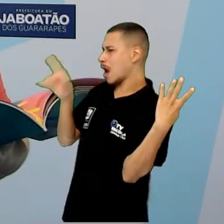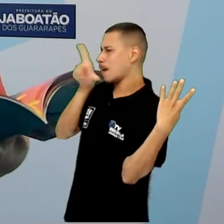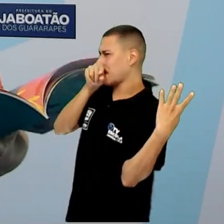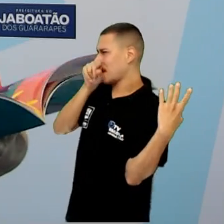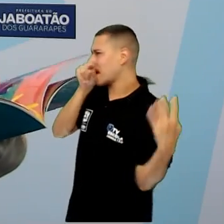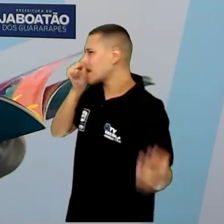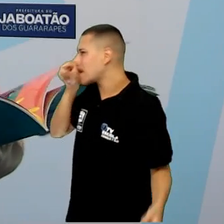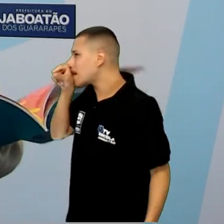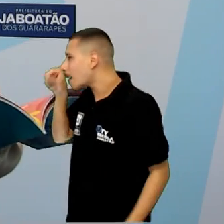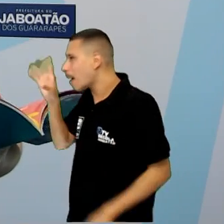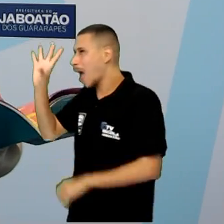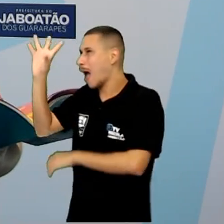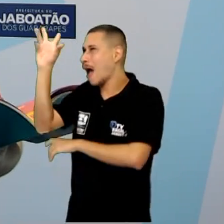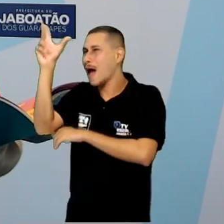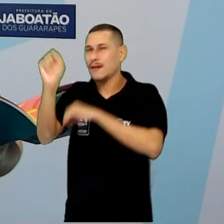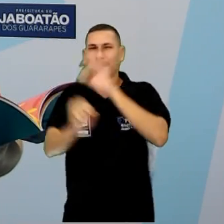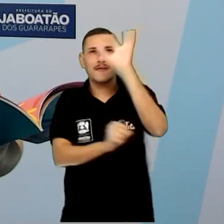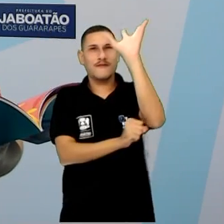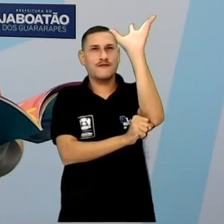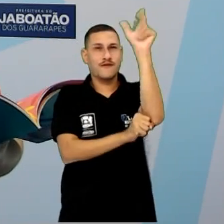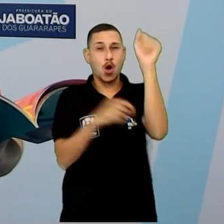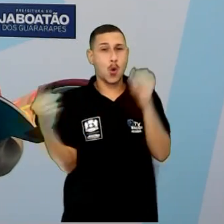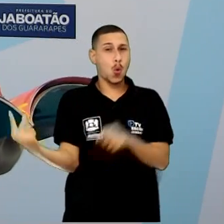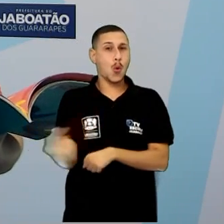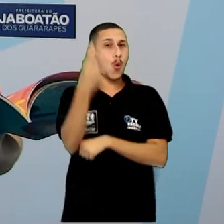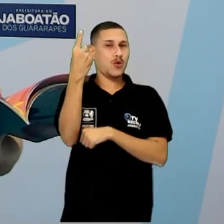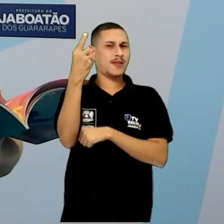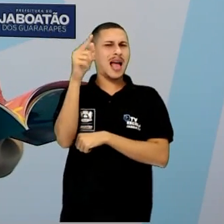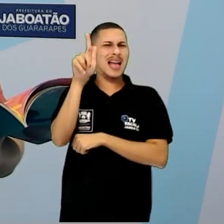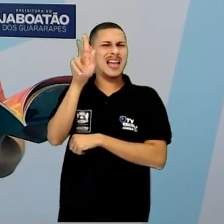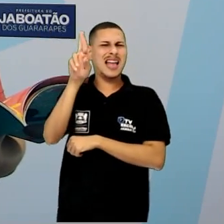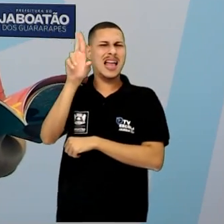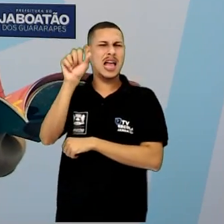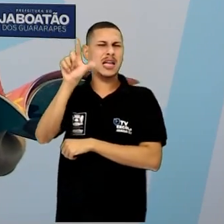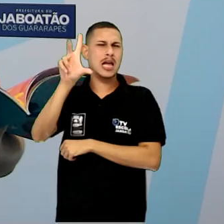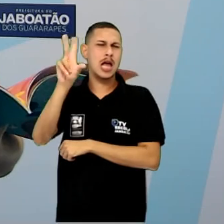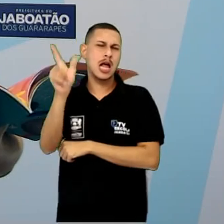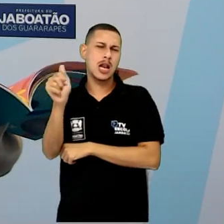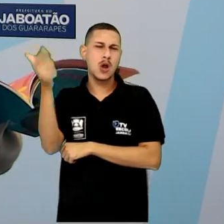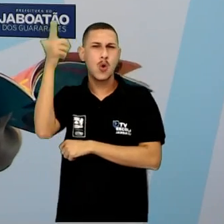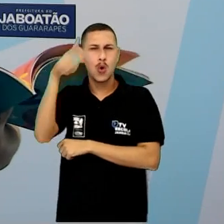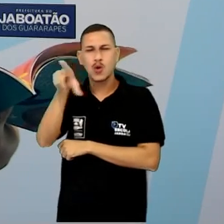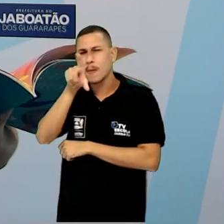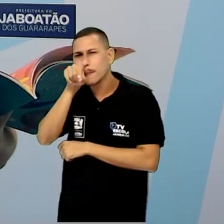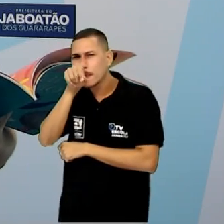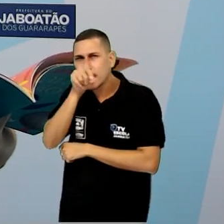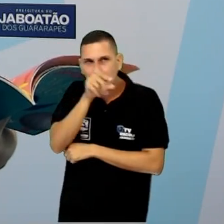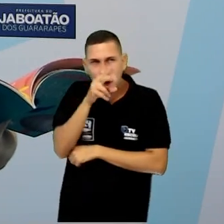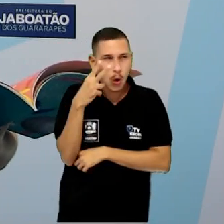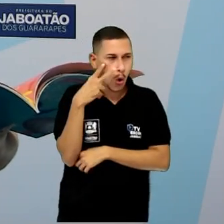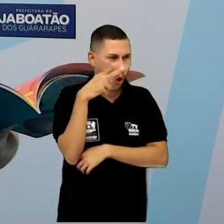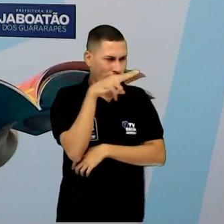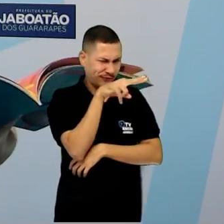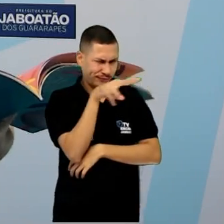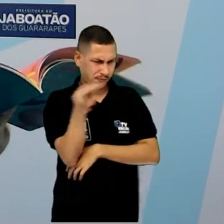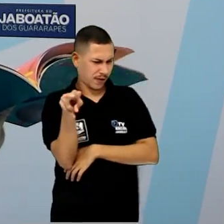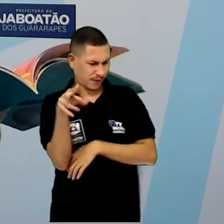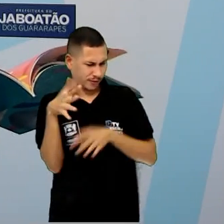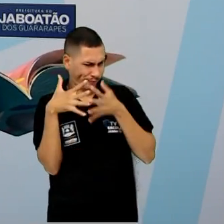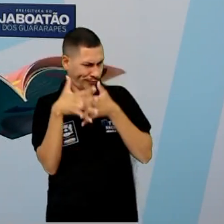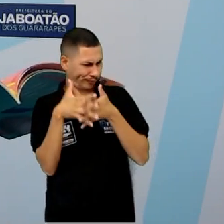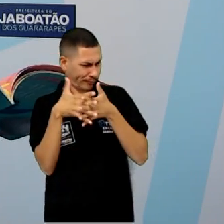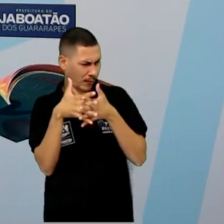crescia entre as árvores. Ela era a única gralha. Os outros pássaros olhavam para ela e achavam